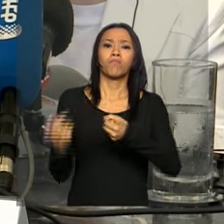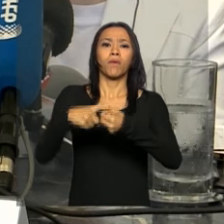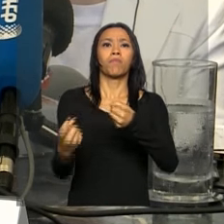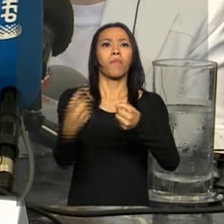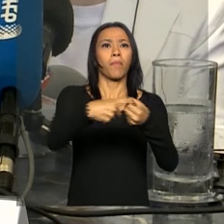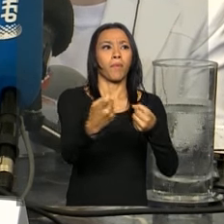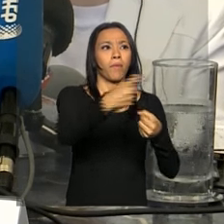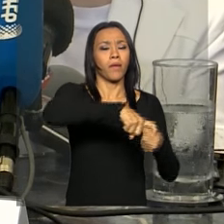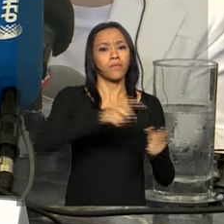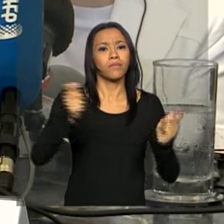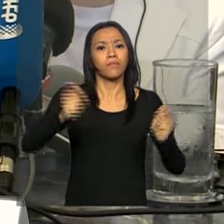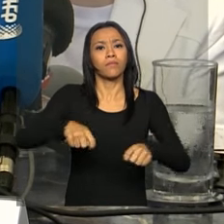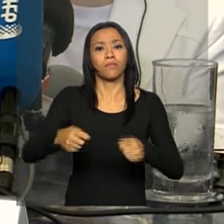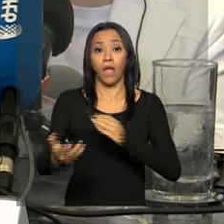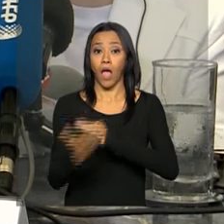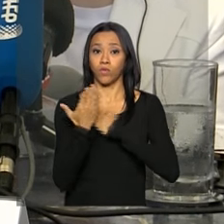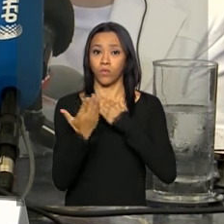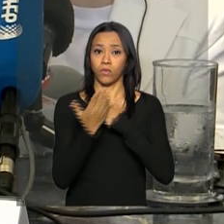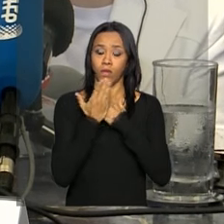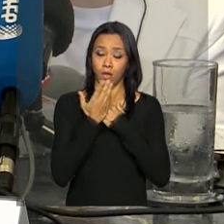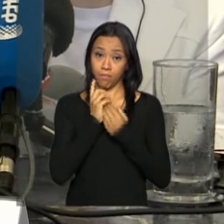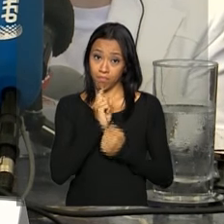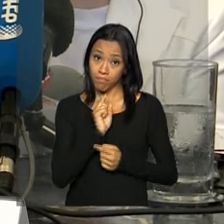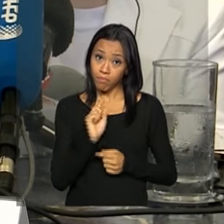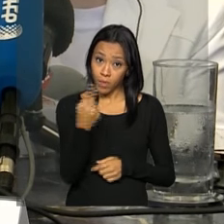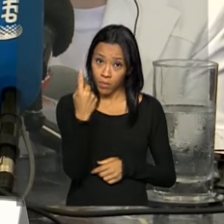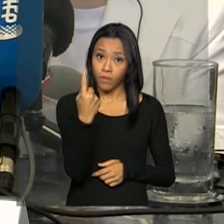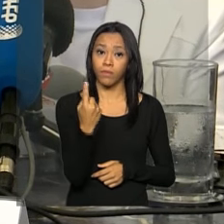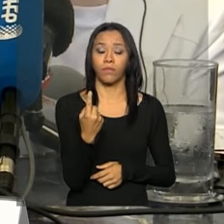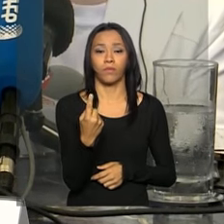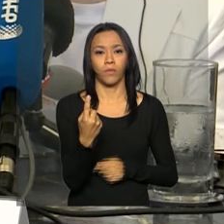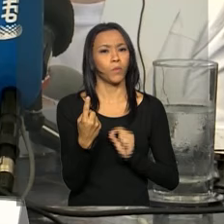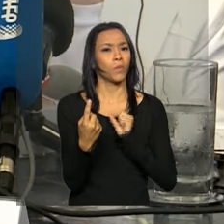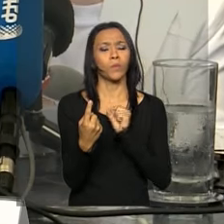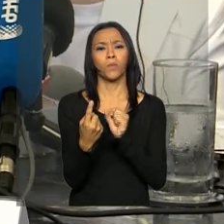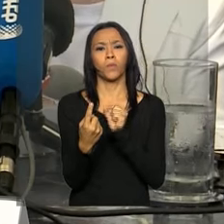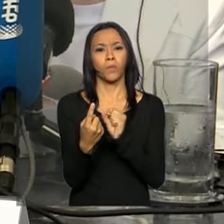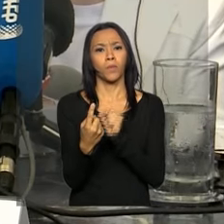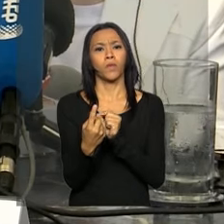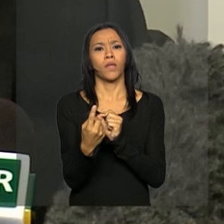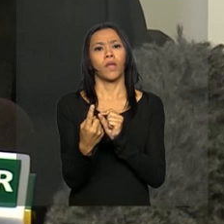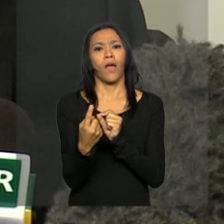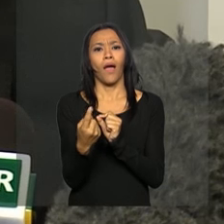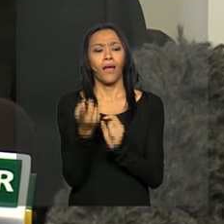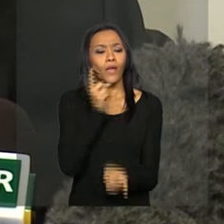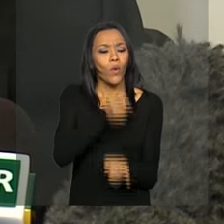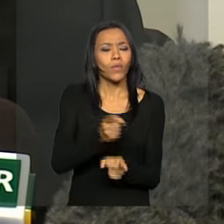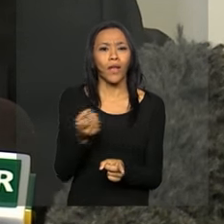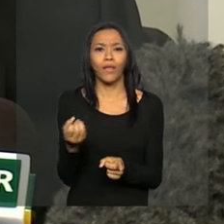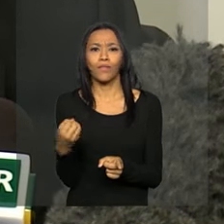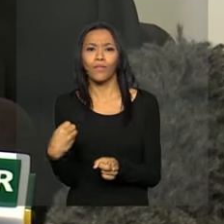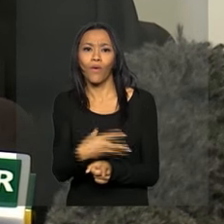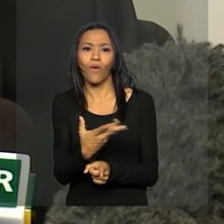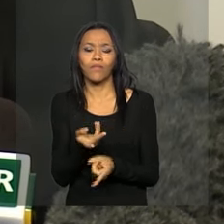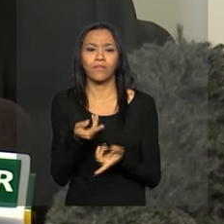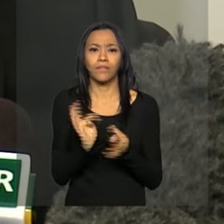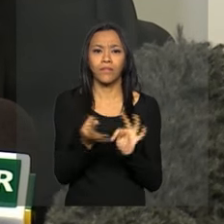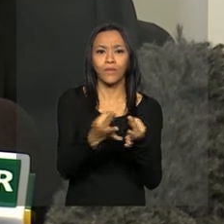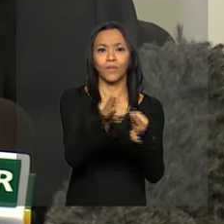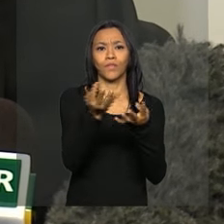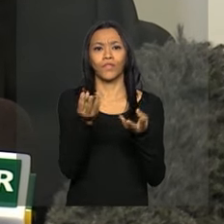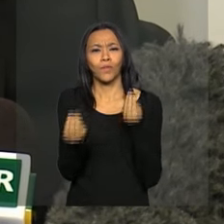que possam nos ajudar, em primeiro lugar, a encontrar novas tecnologias